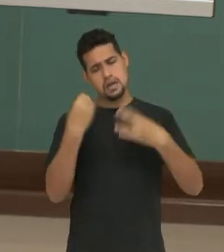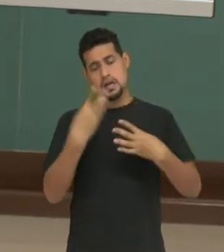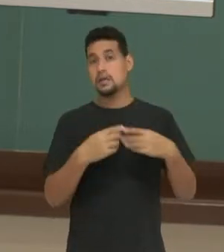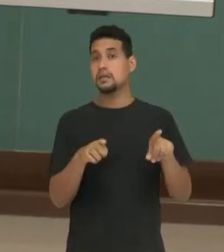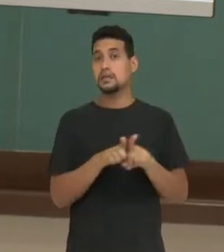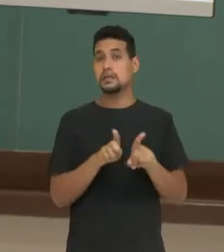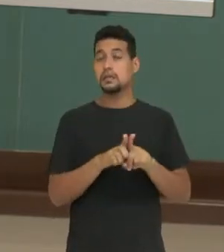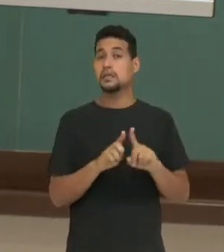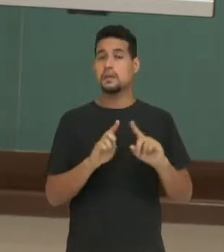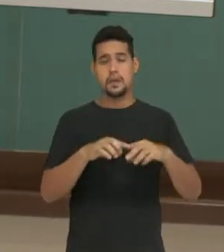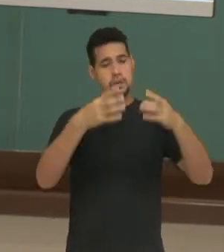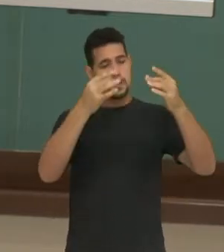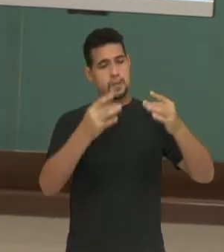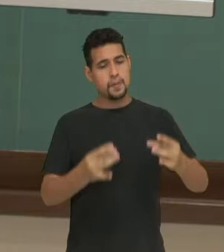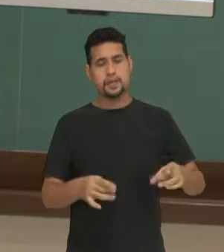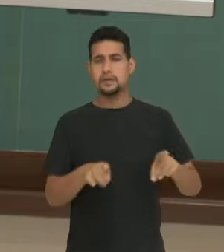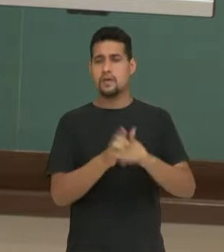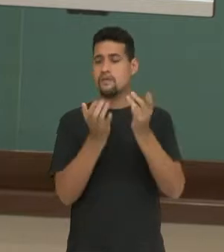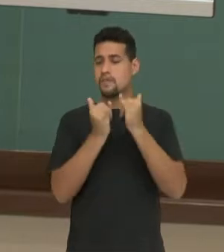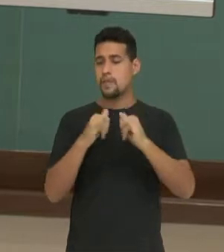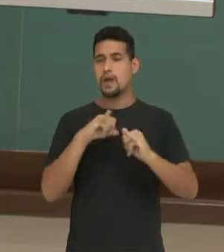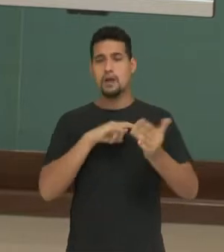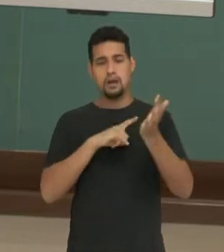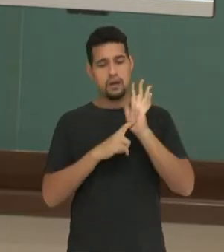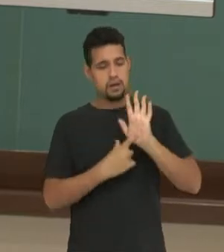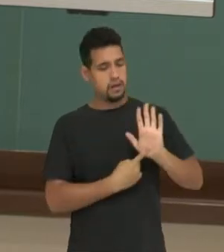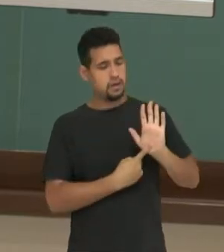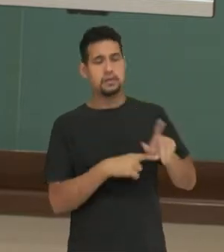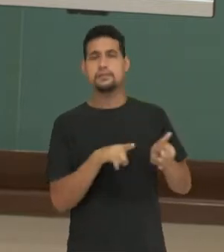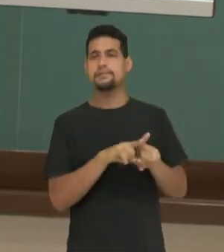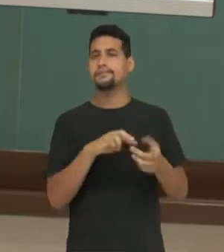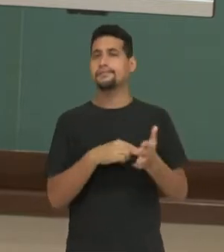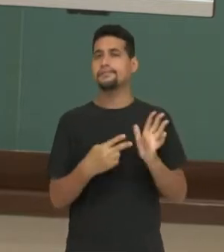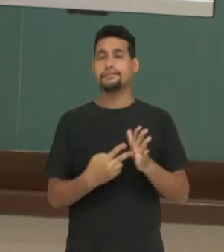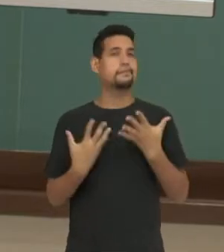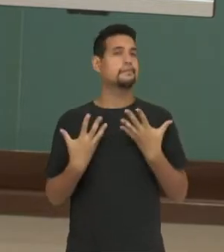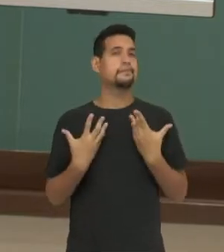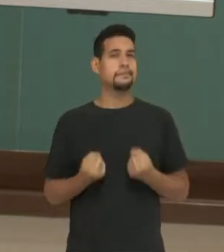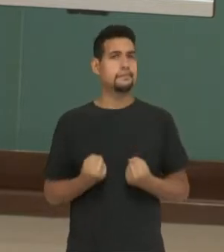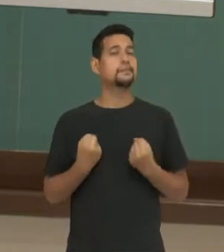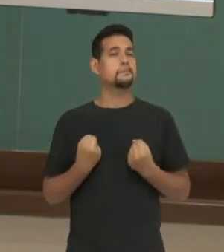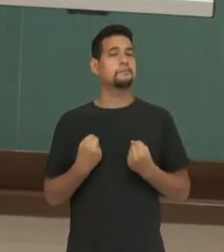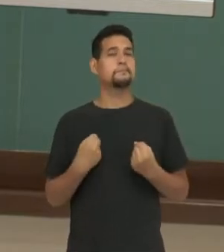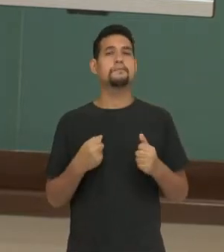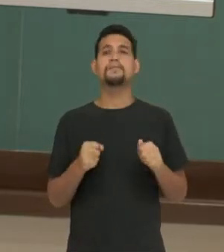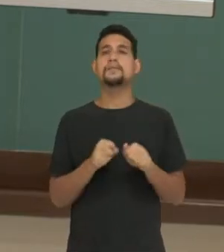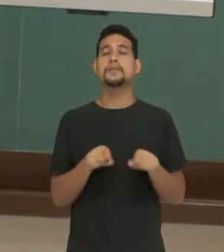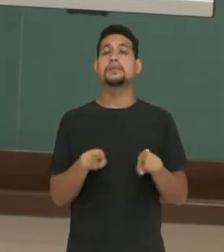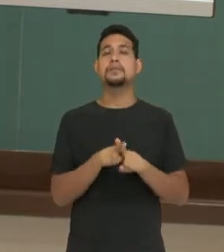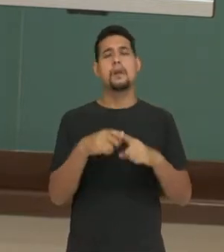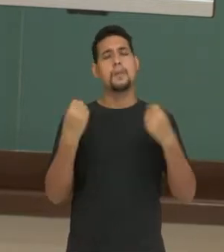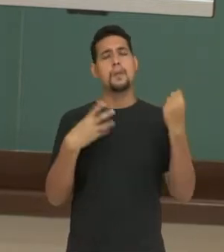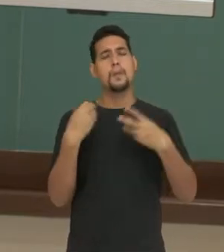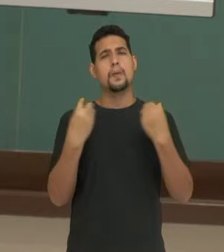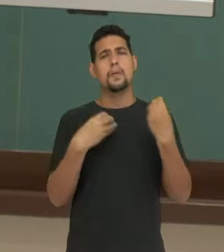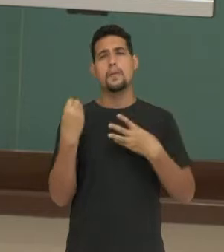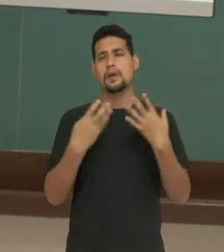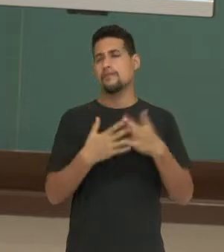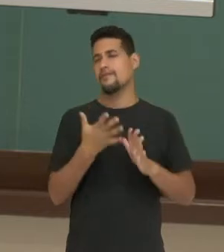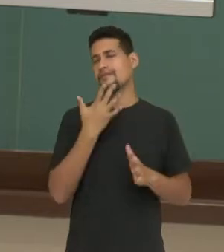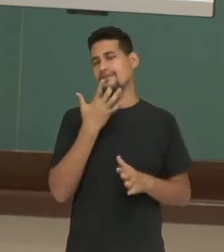quanto mais fundamentação, mais dados eu trouxer, mais convincente eu me torno, e os meus argumentos saem com